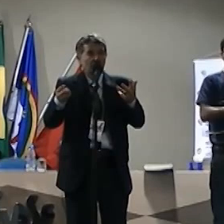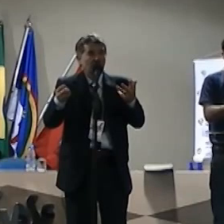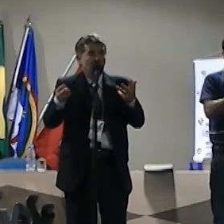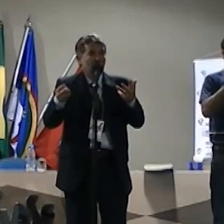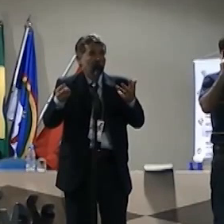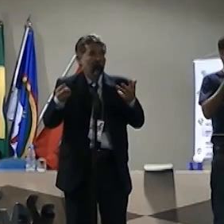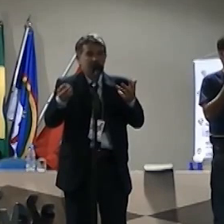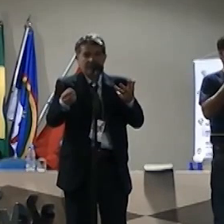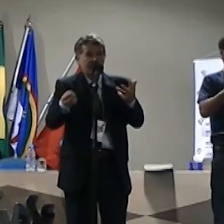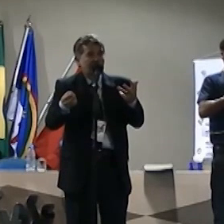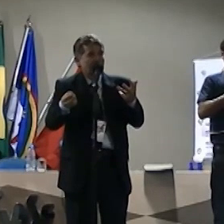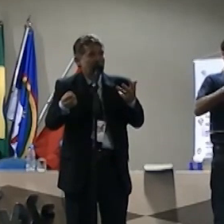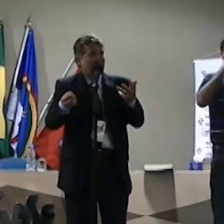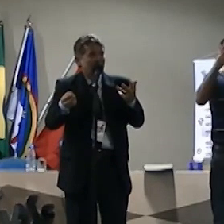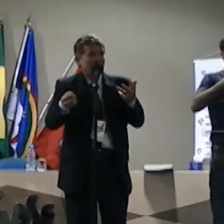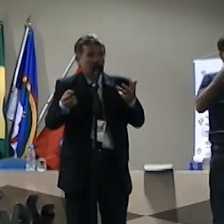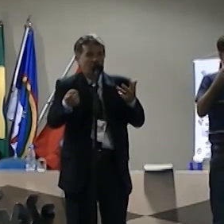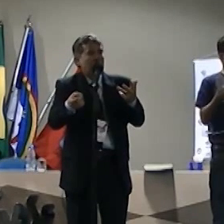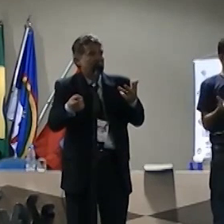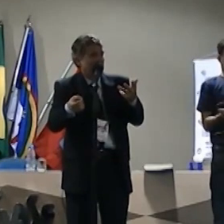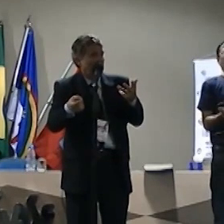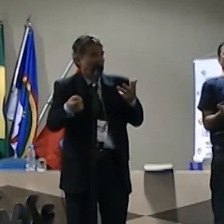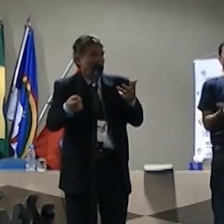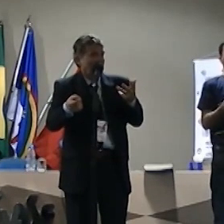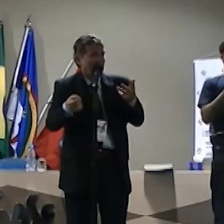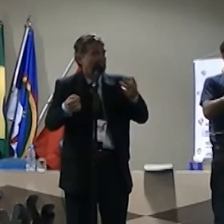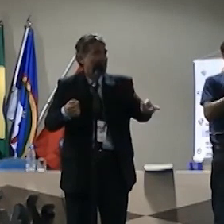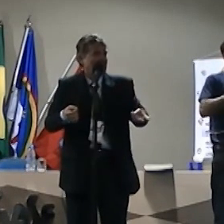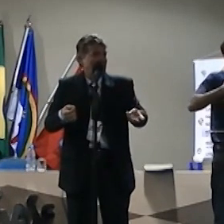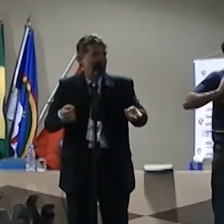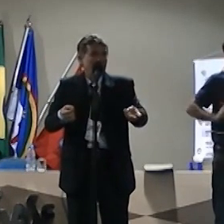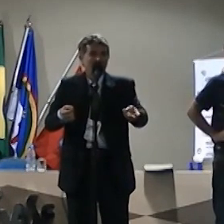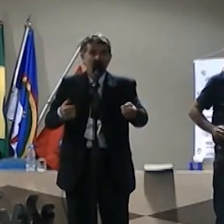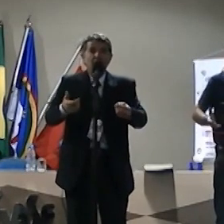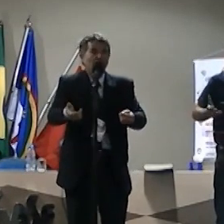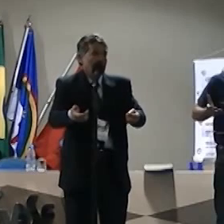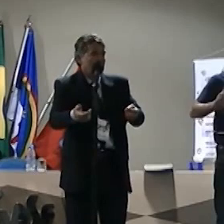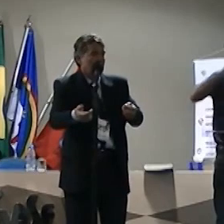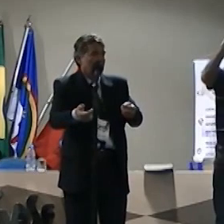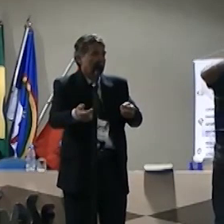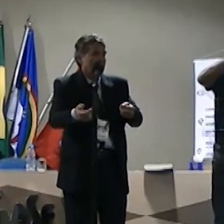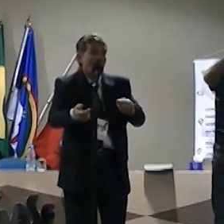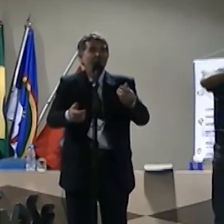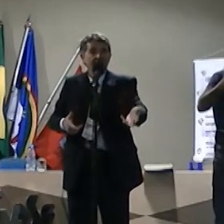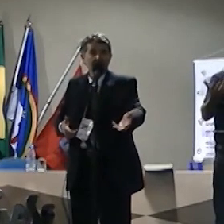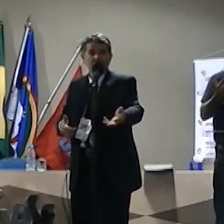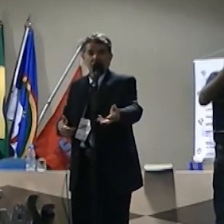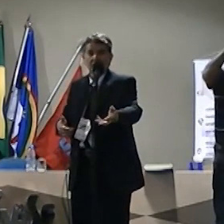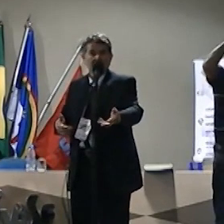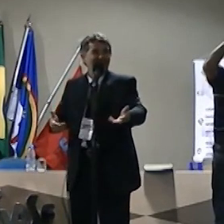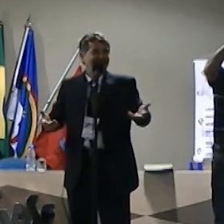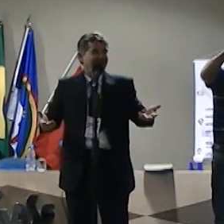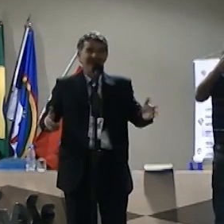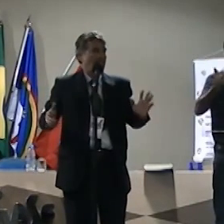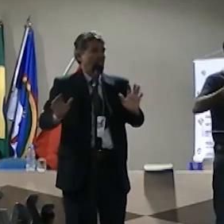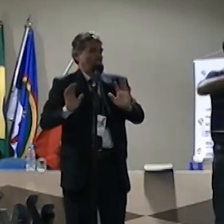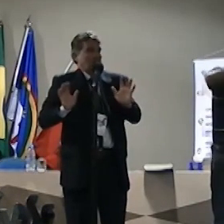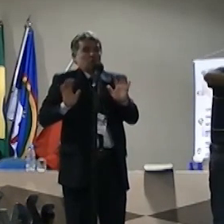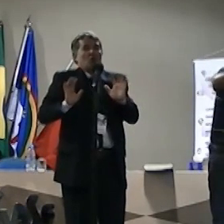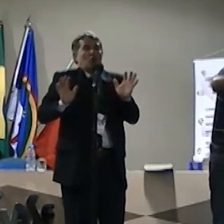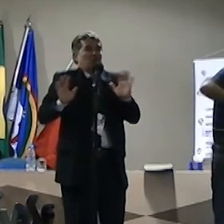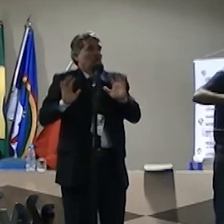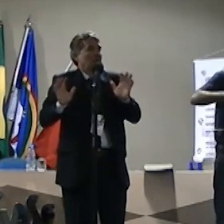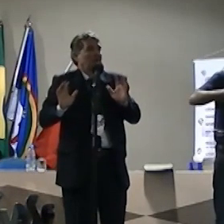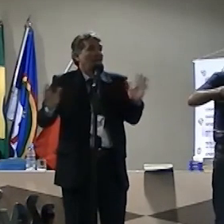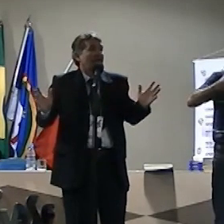comportamento, aprendizagem, cognição, estratégia, metodologia, conflitos, nada? Não,